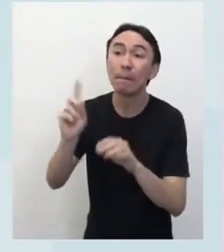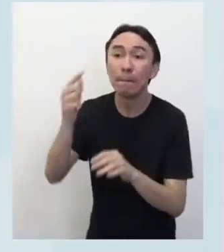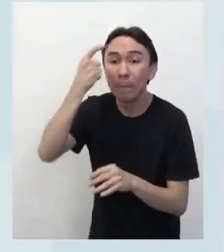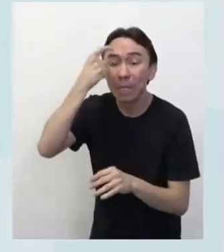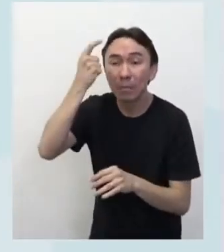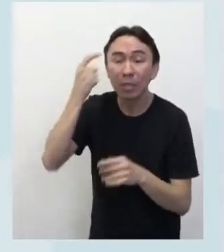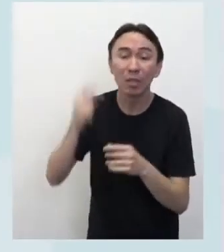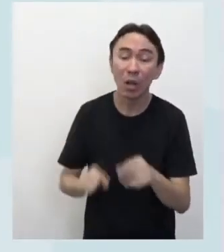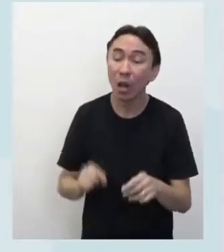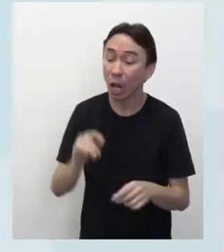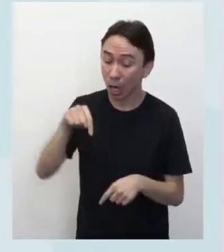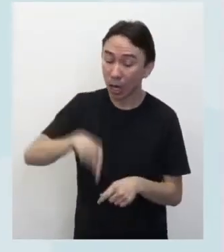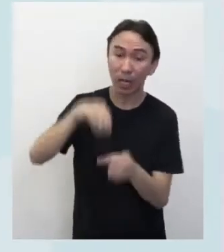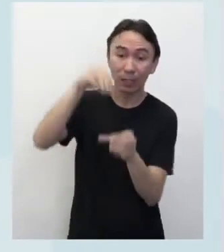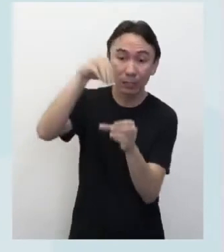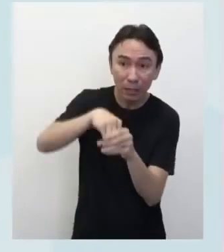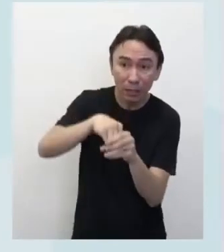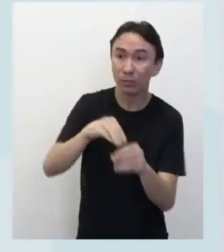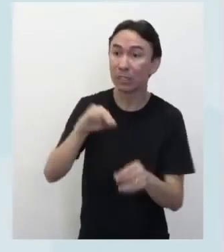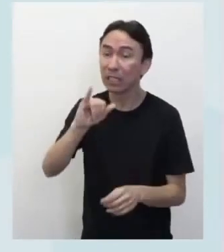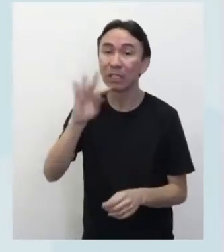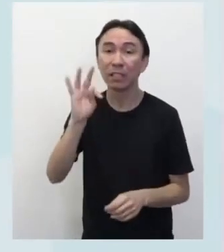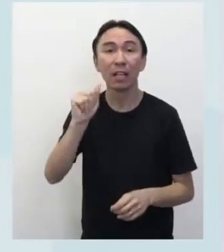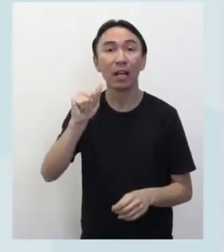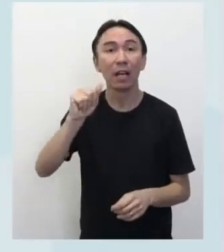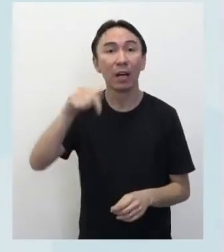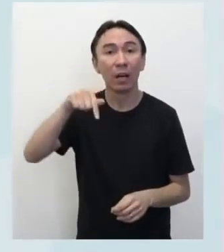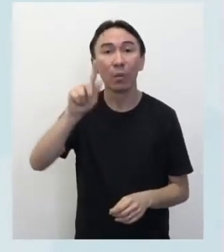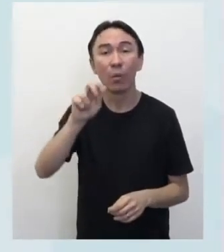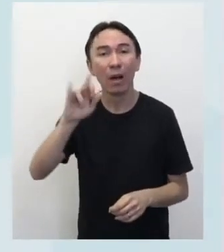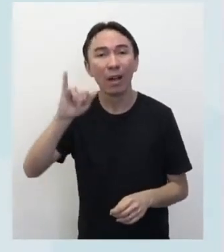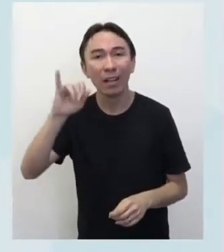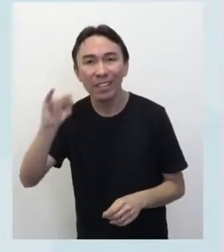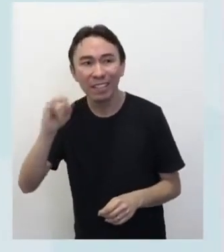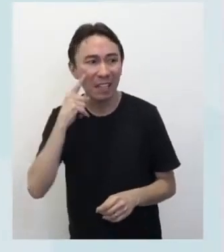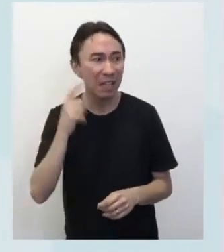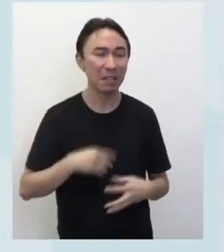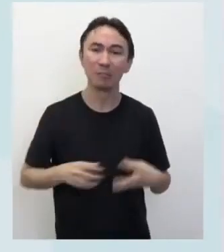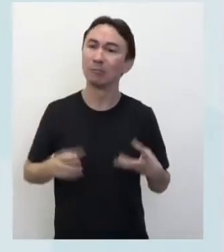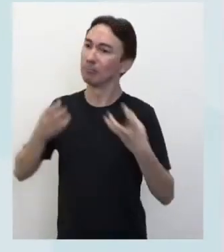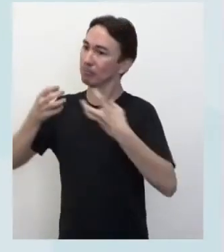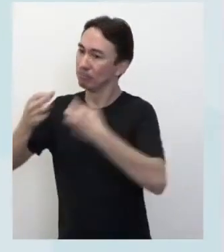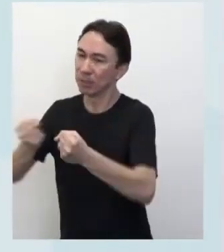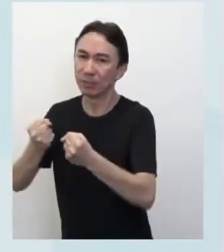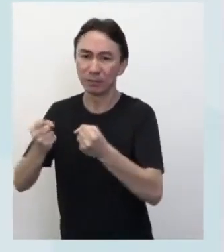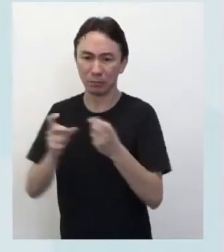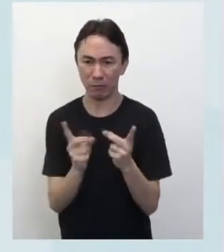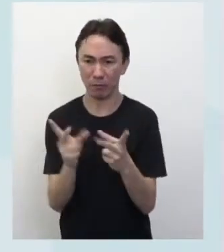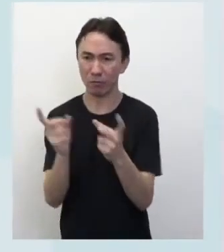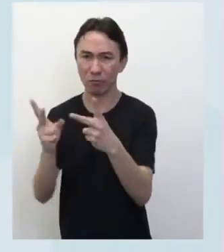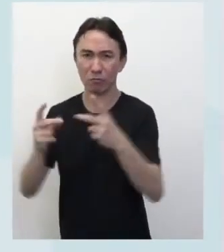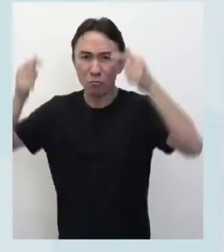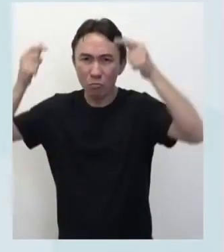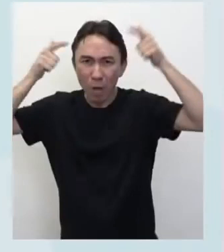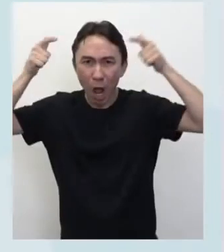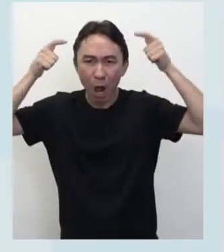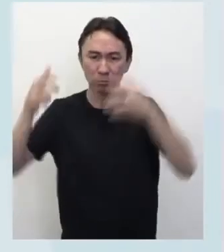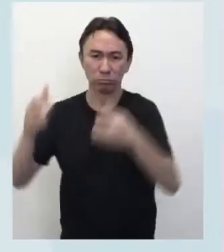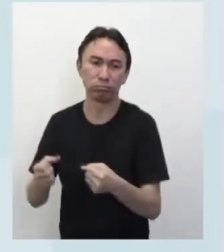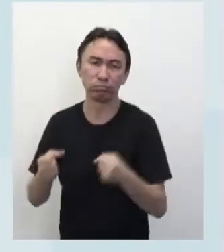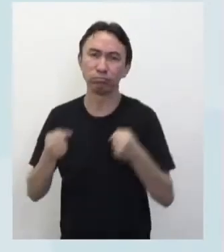está abaixo, ele prende este homem que estava vendendo chapéus e fala, o senhor vem comigo fazer